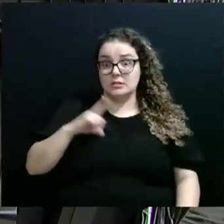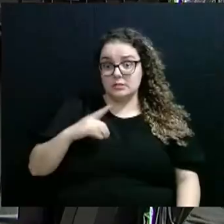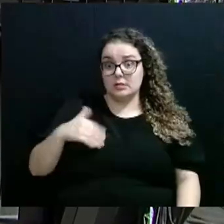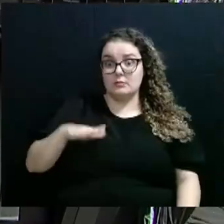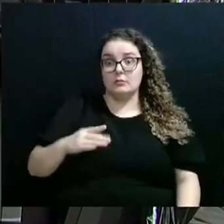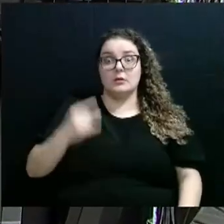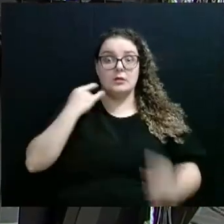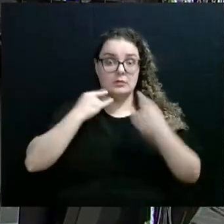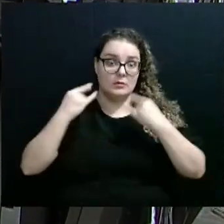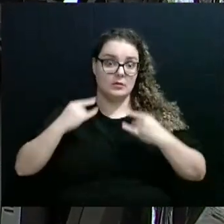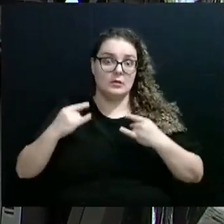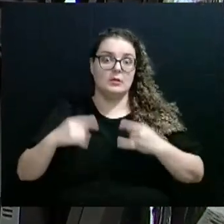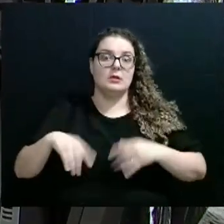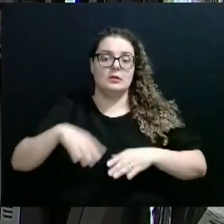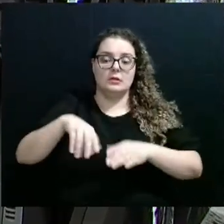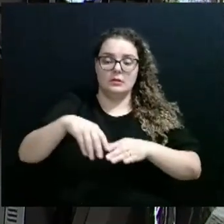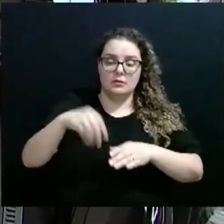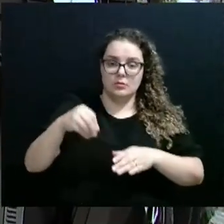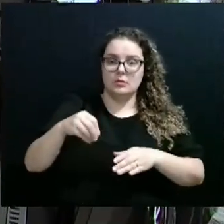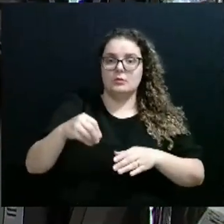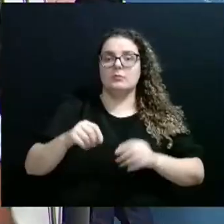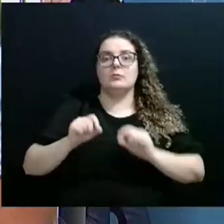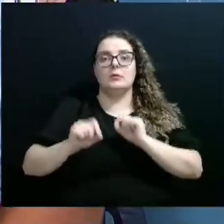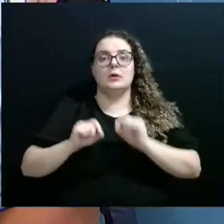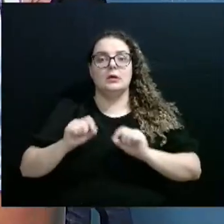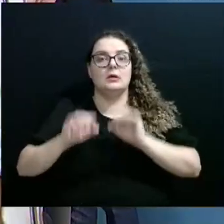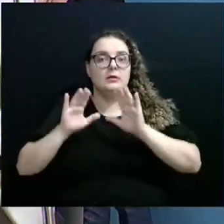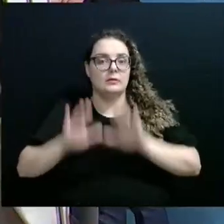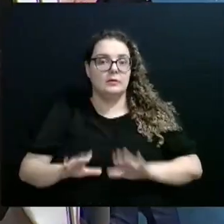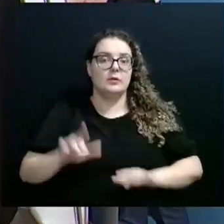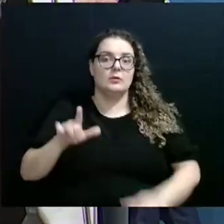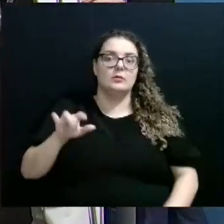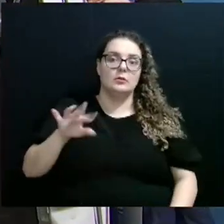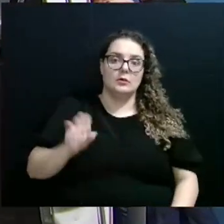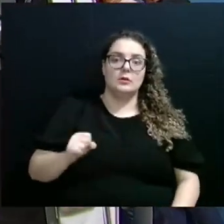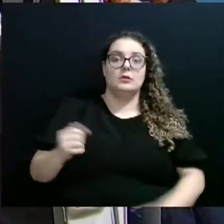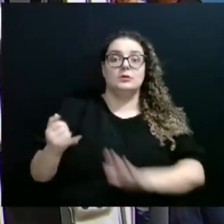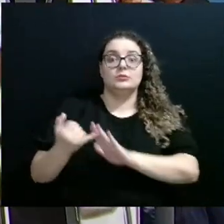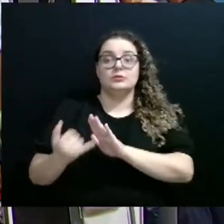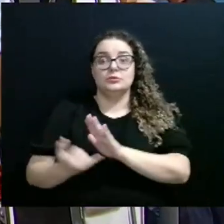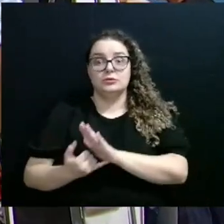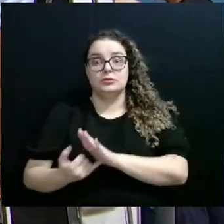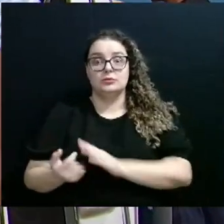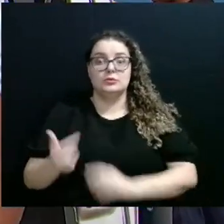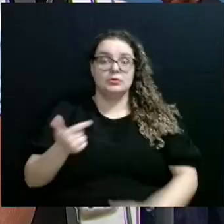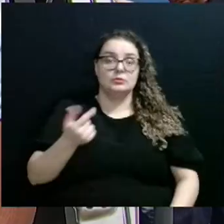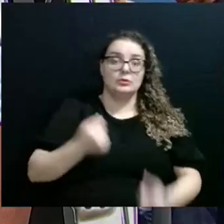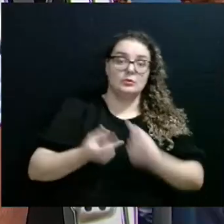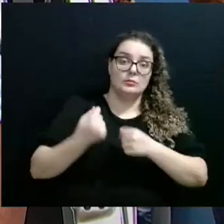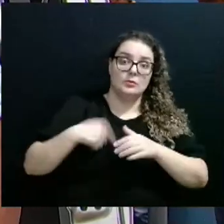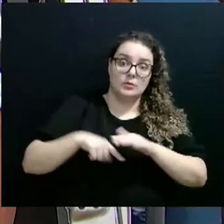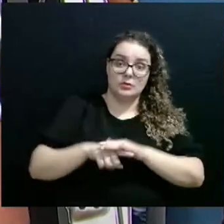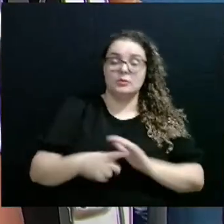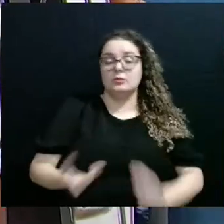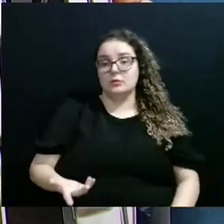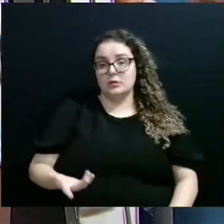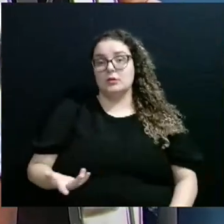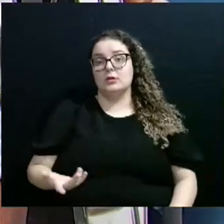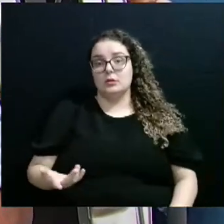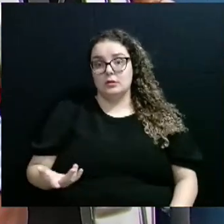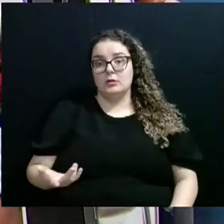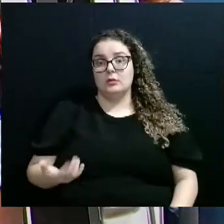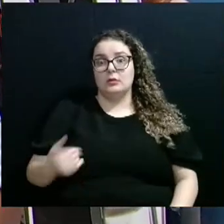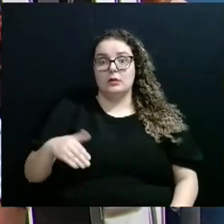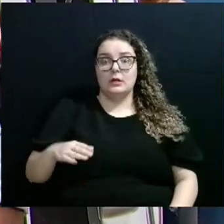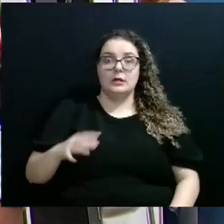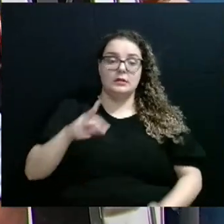sorteio para ver quem fica com os lotes. Quando a instituição sem fins lucrativos se inscreve em mais de um lote,